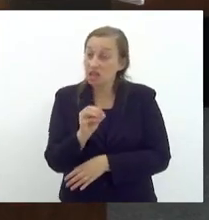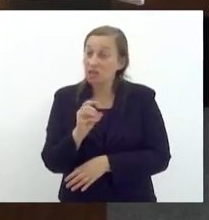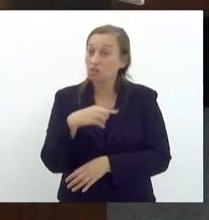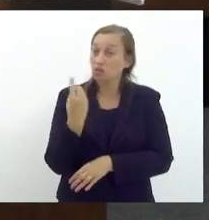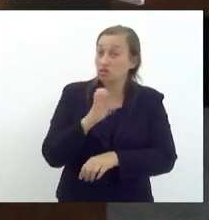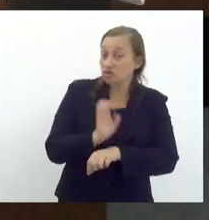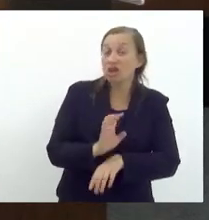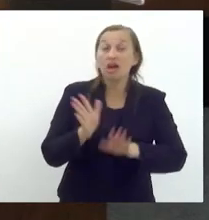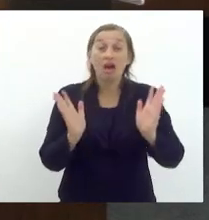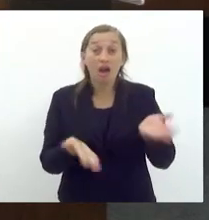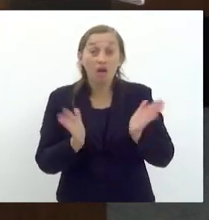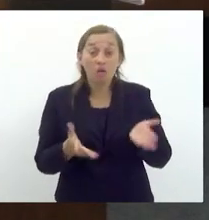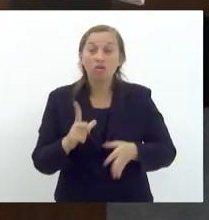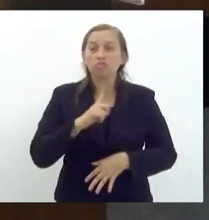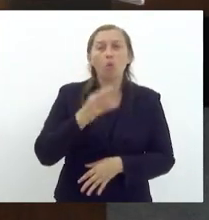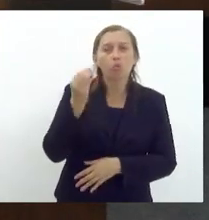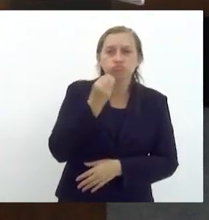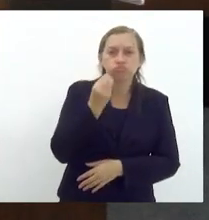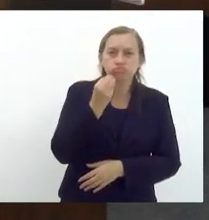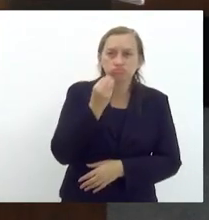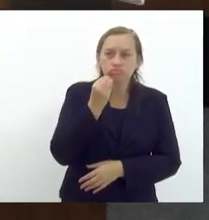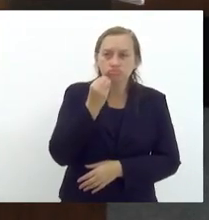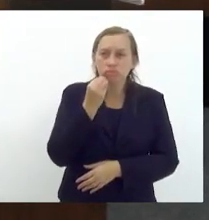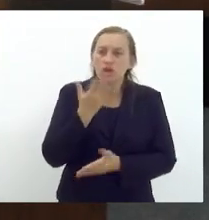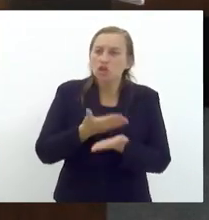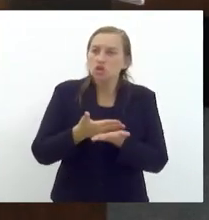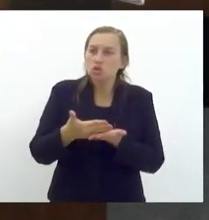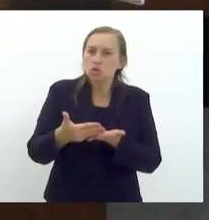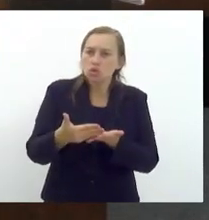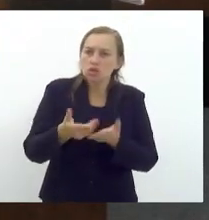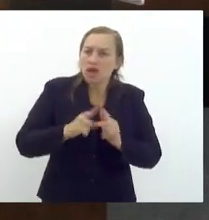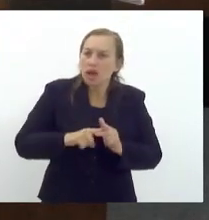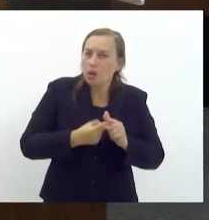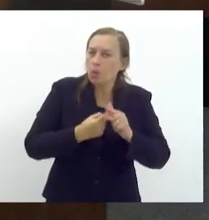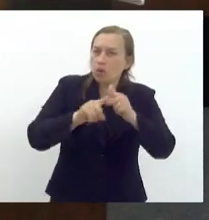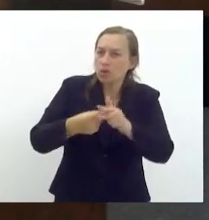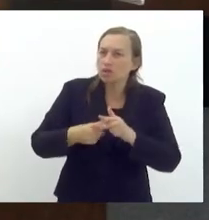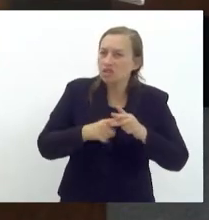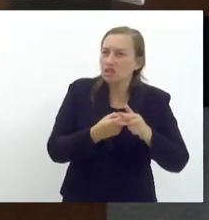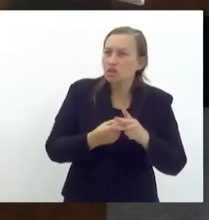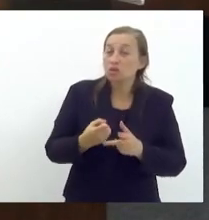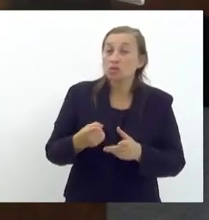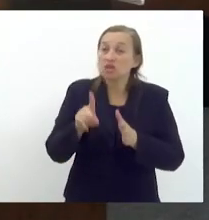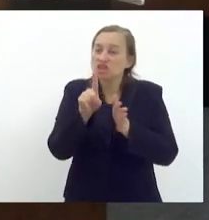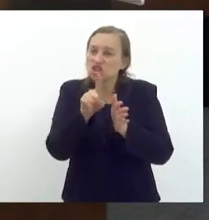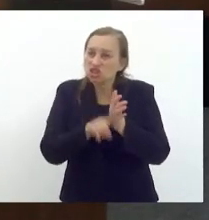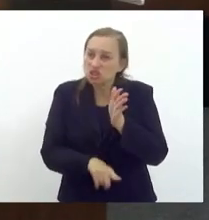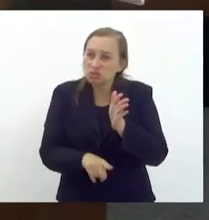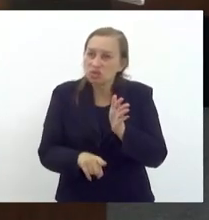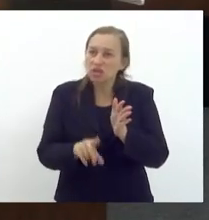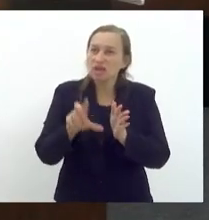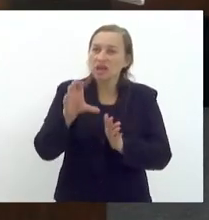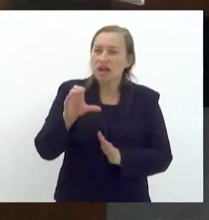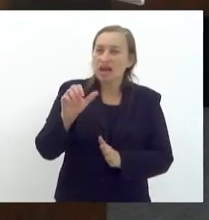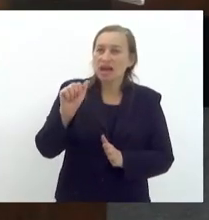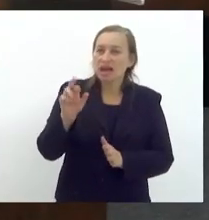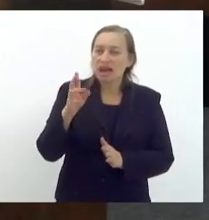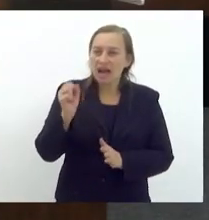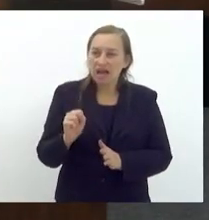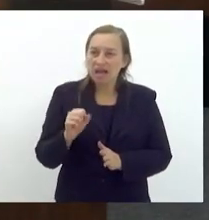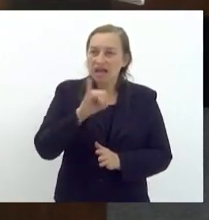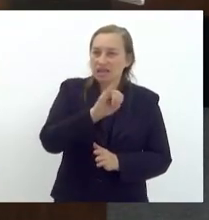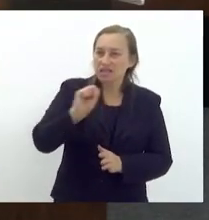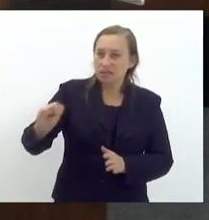nosso estado agora a gente tem oportunidade de começar a fazer correções quando a gente reduz a carga de cms para